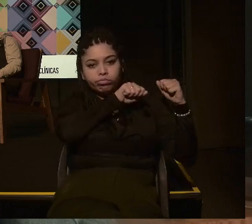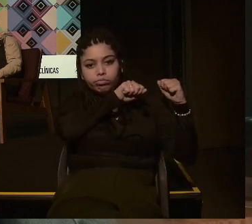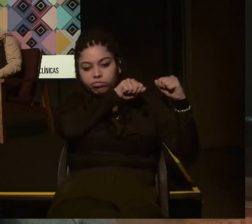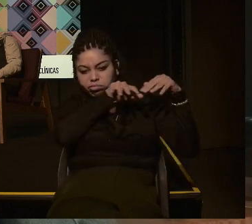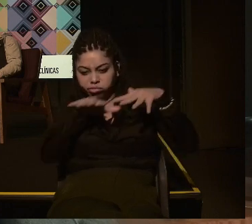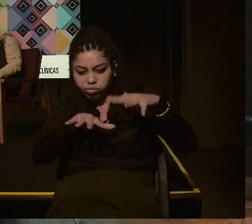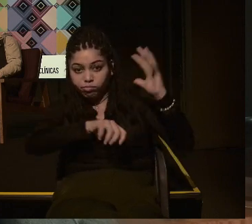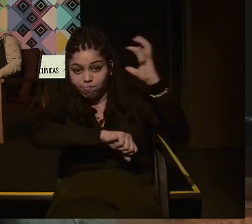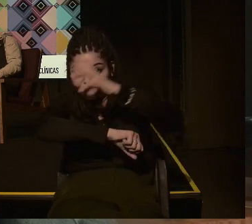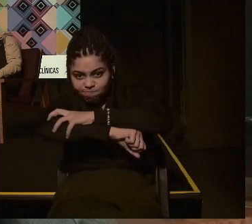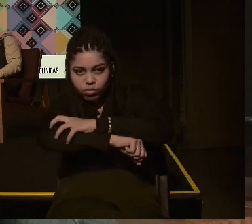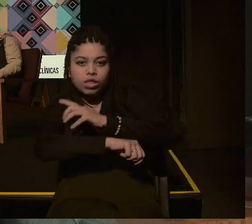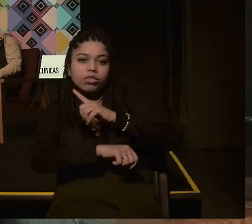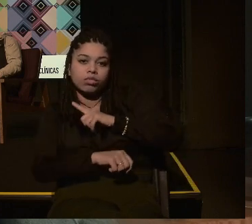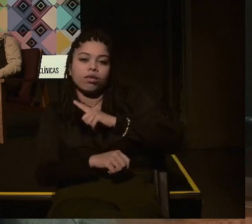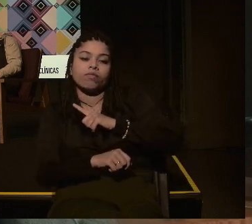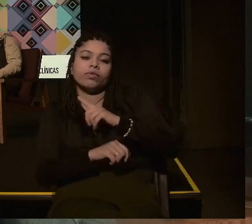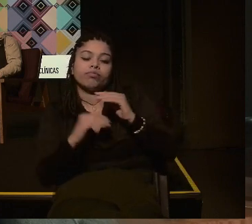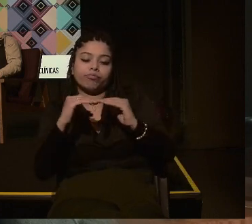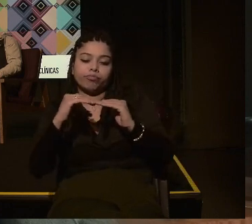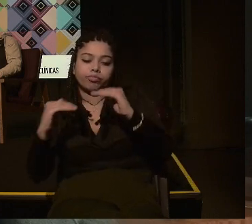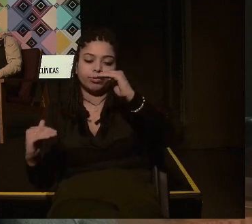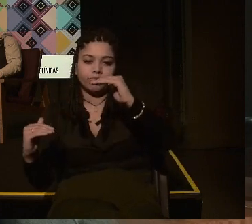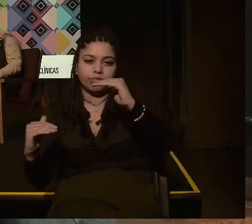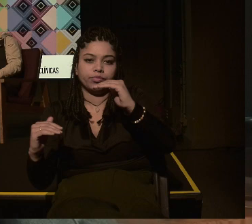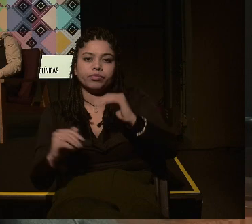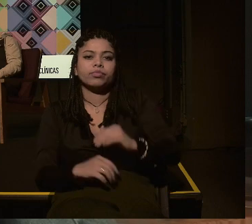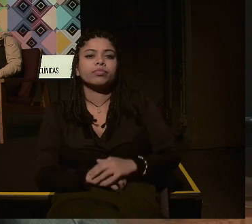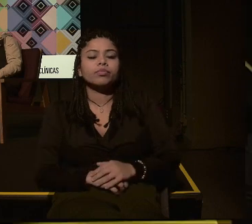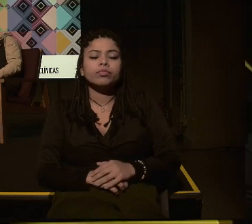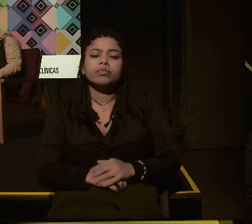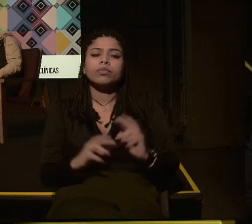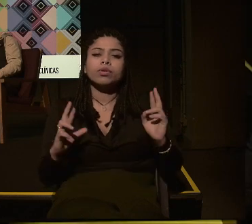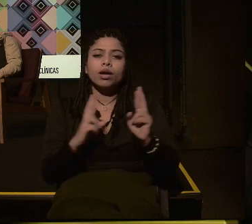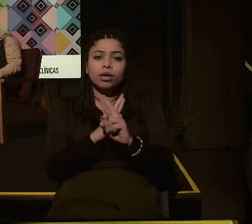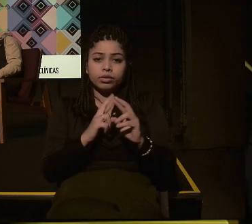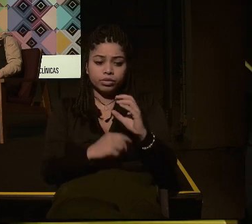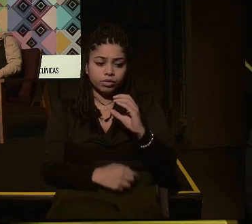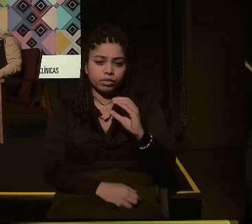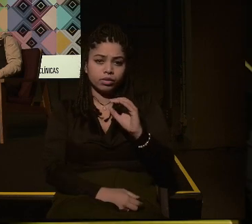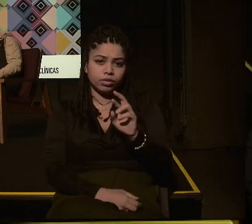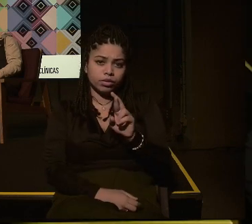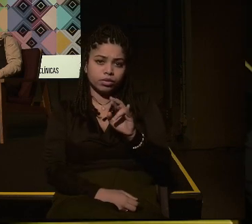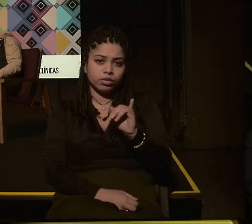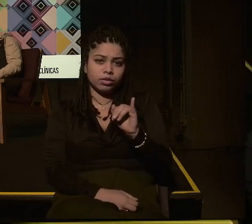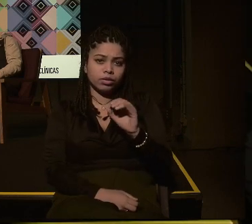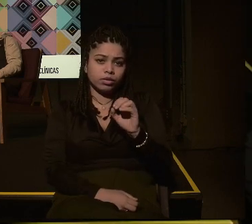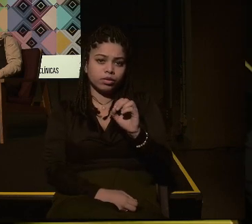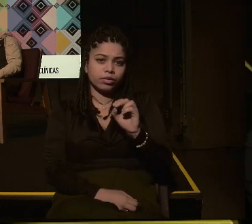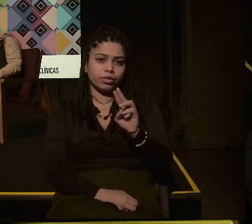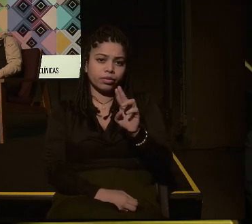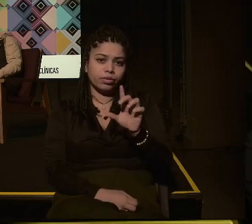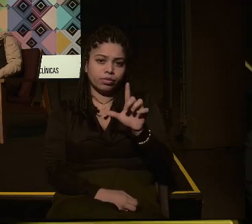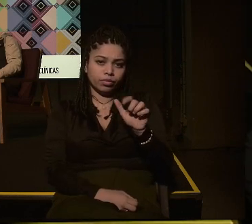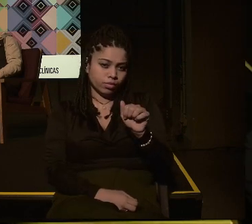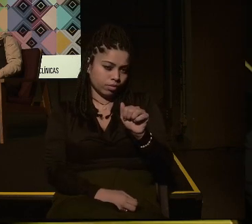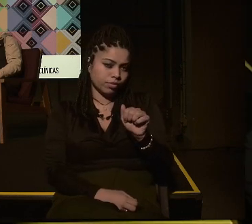Relação crioula tem a ver com uma relação